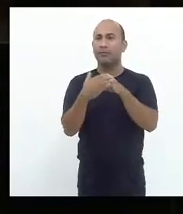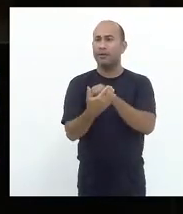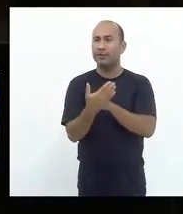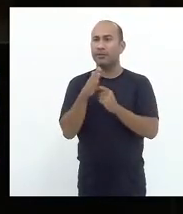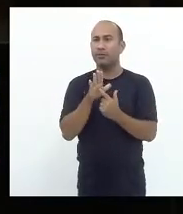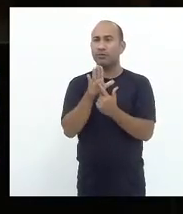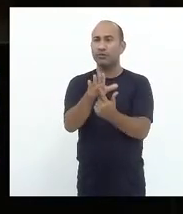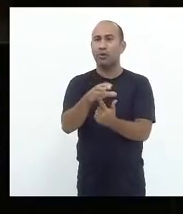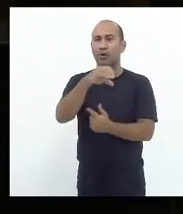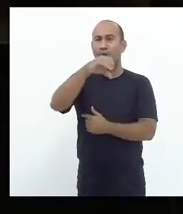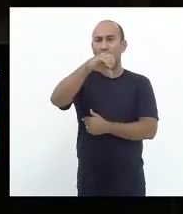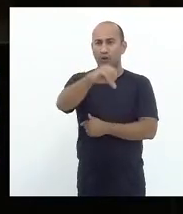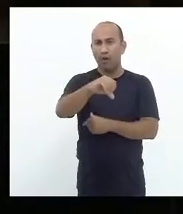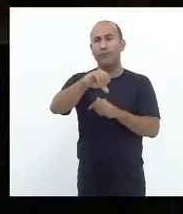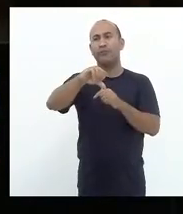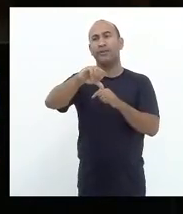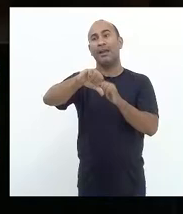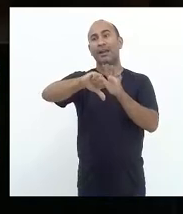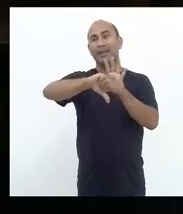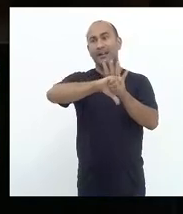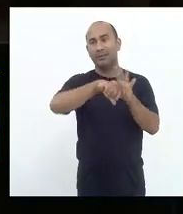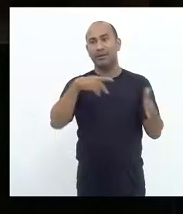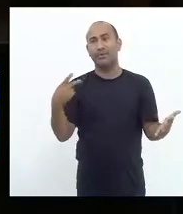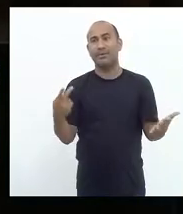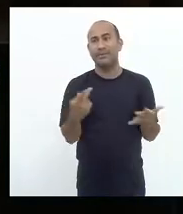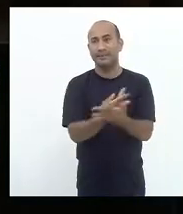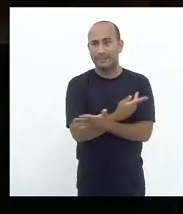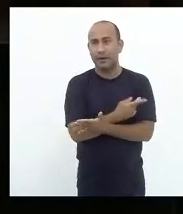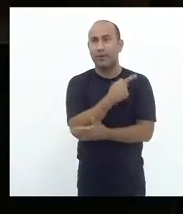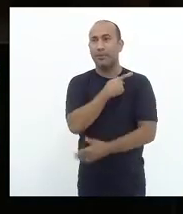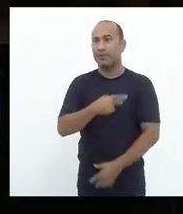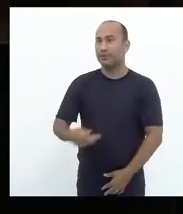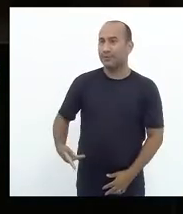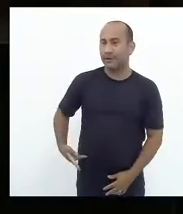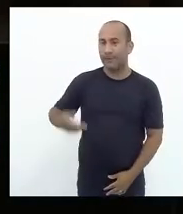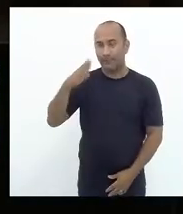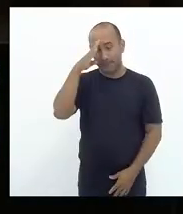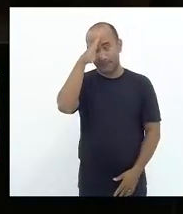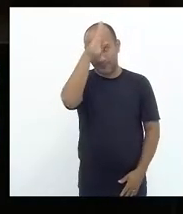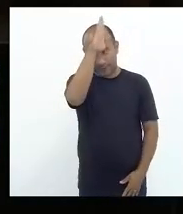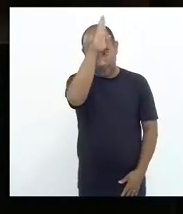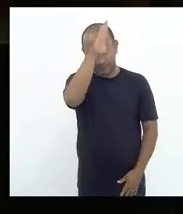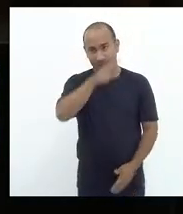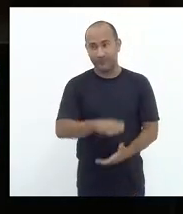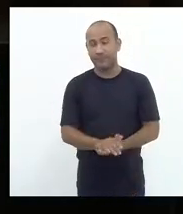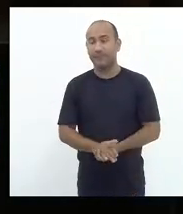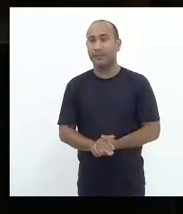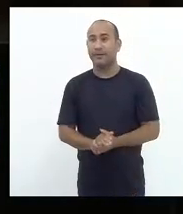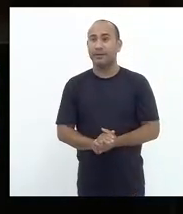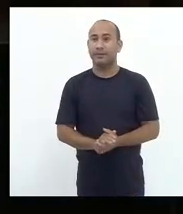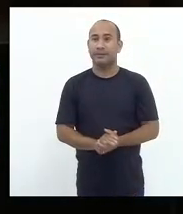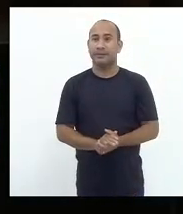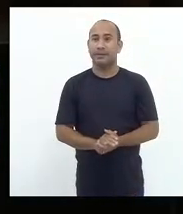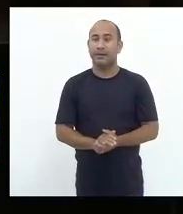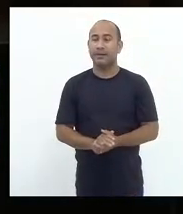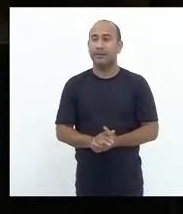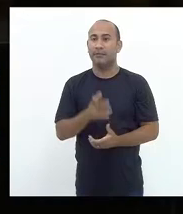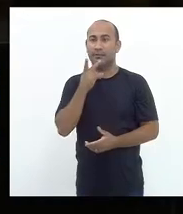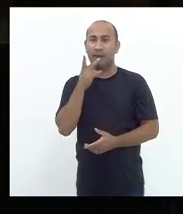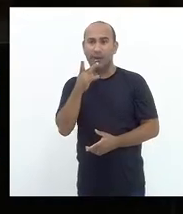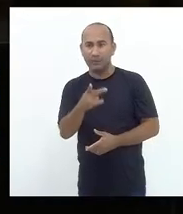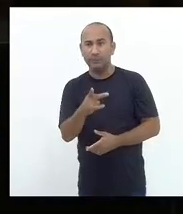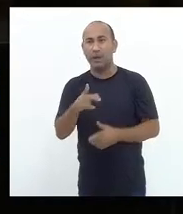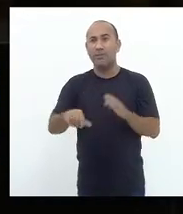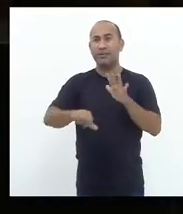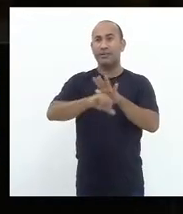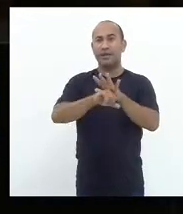apresentou 9 crimes cometidos pelo presidente Jair Bolsonaro. Entre eles são crime de epidemia,